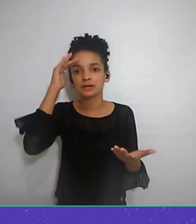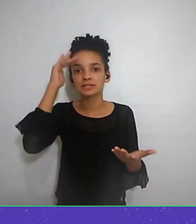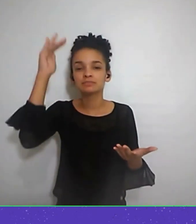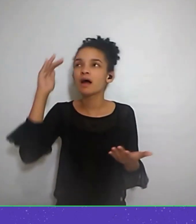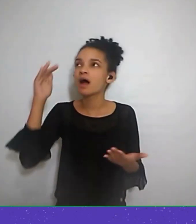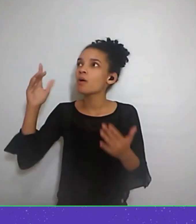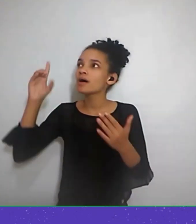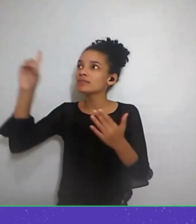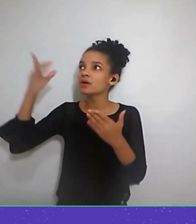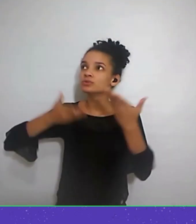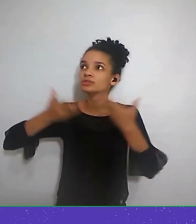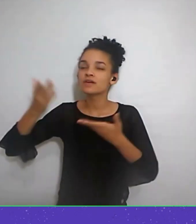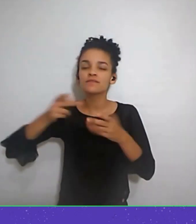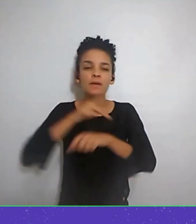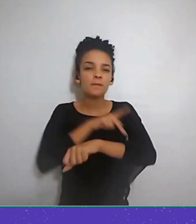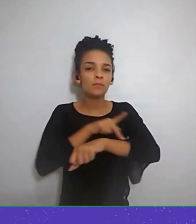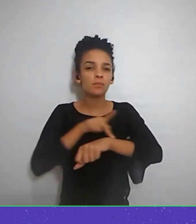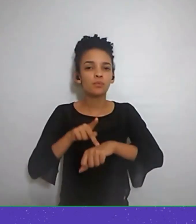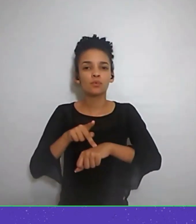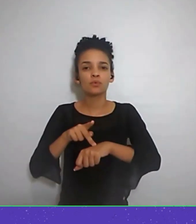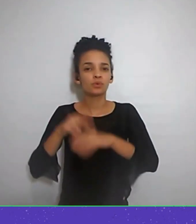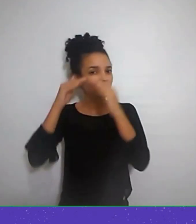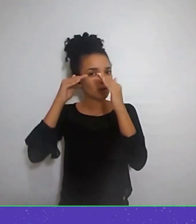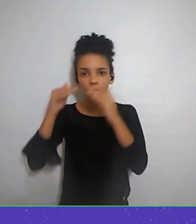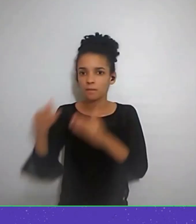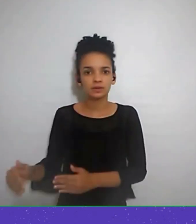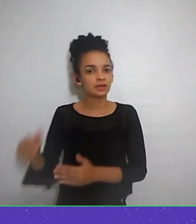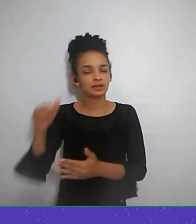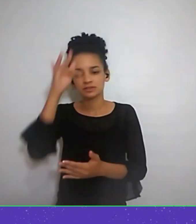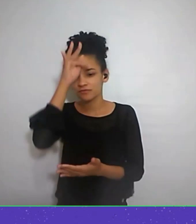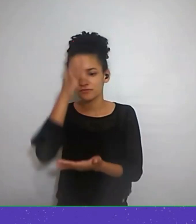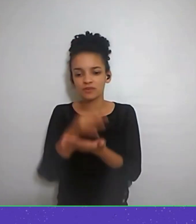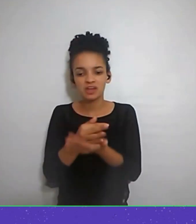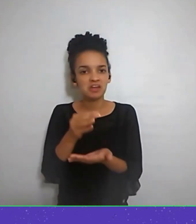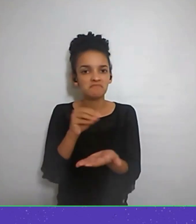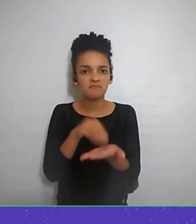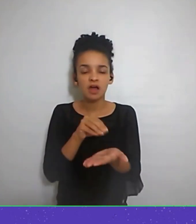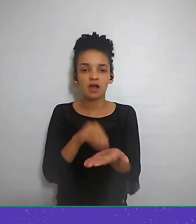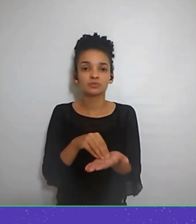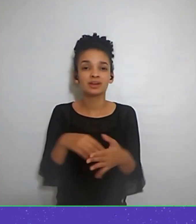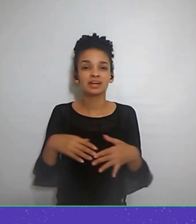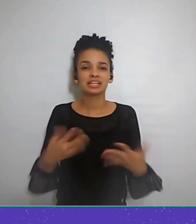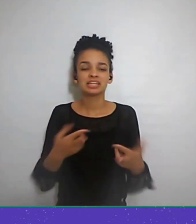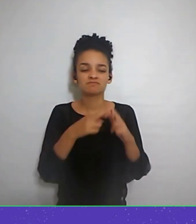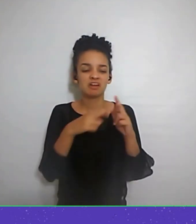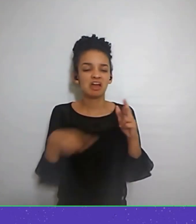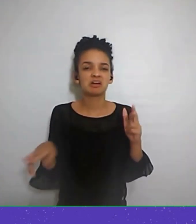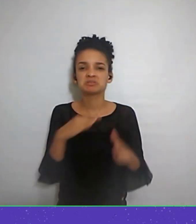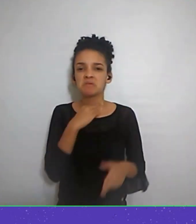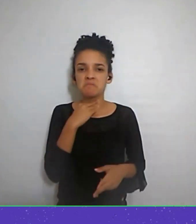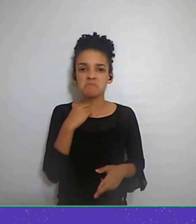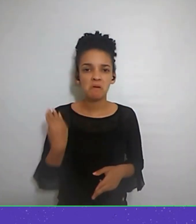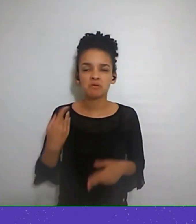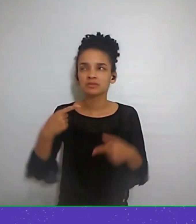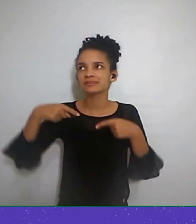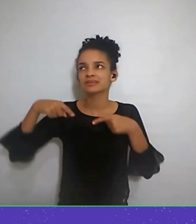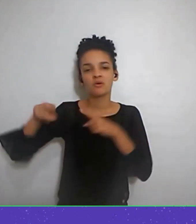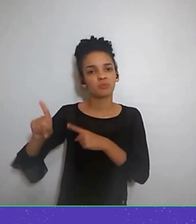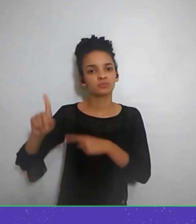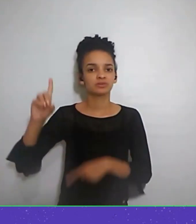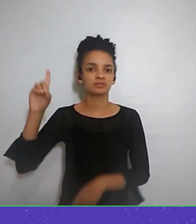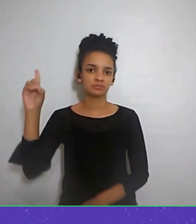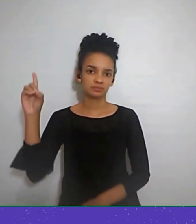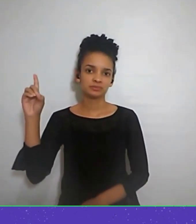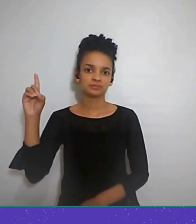irmãos, resulta-se em uma religião morta que se opõe contra Deus. Irmãos, esse é o alerta que eu